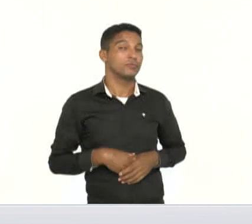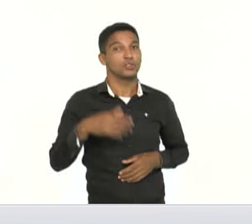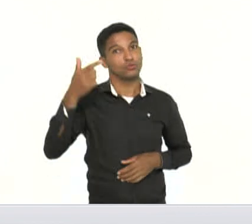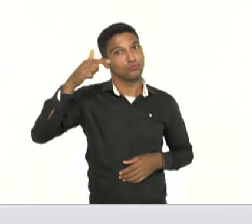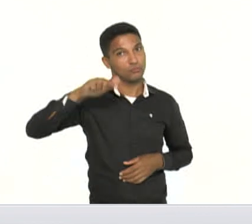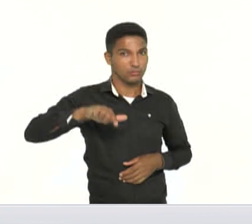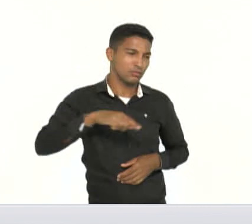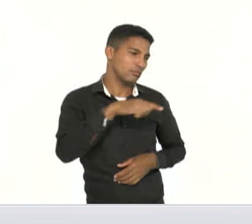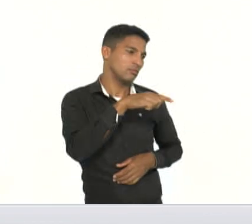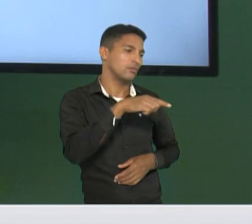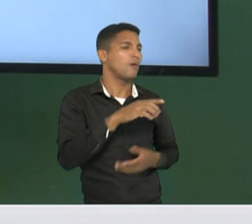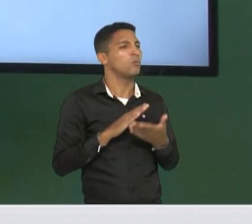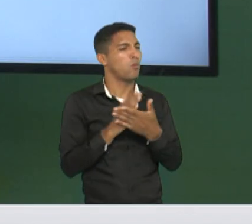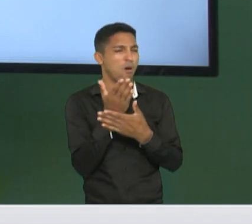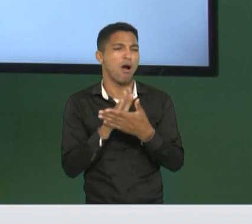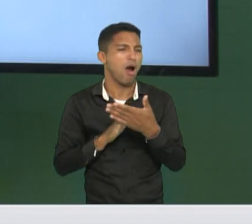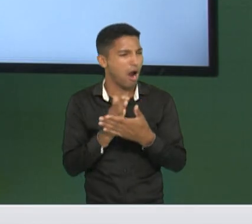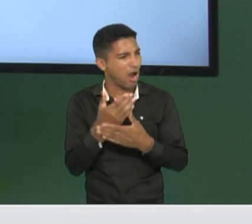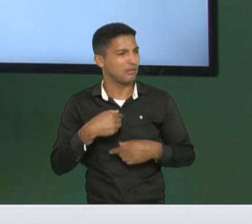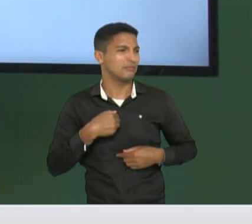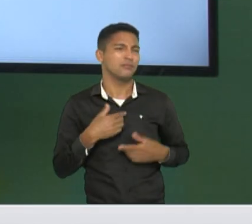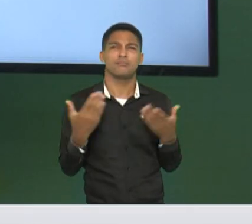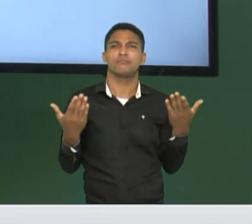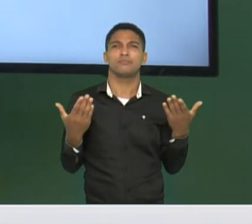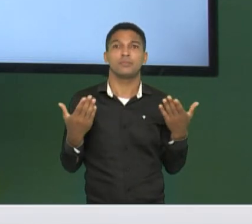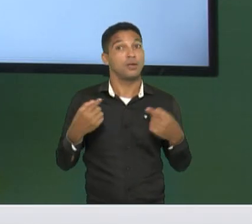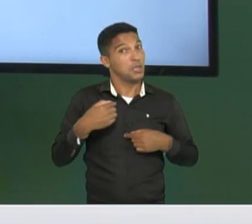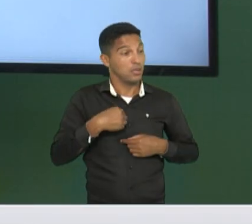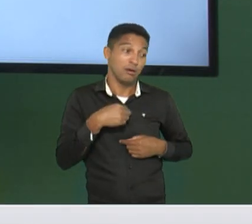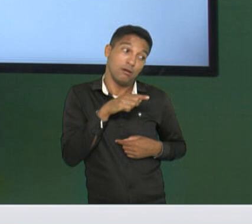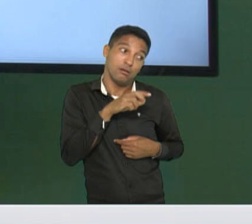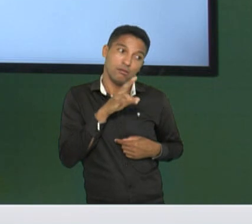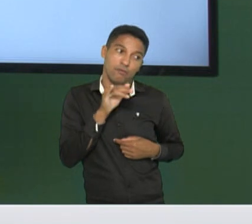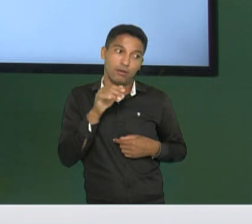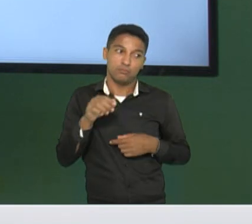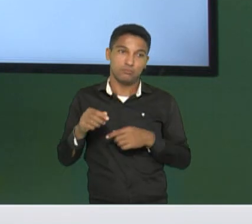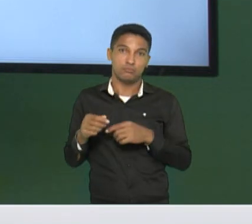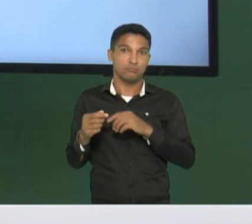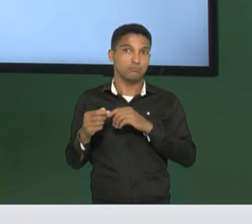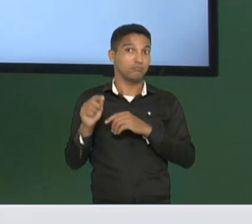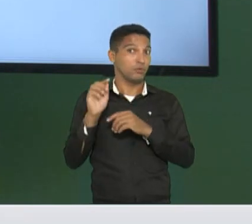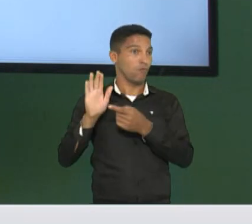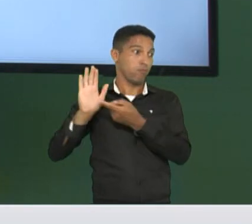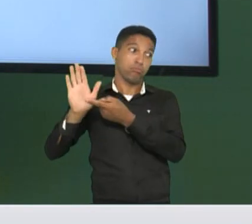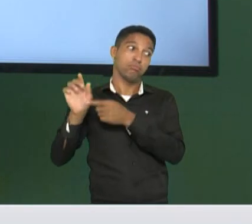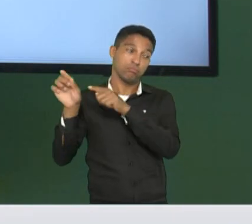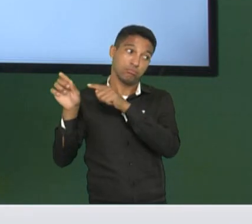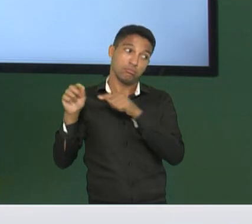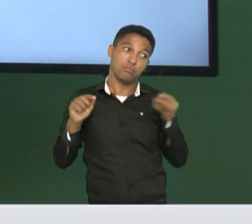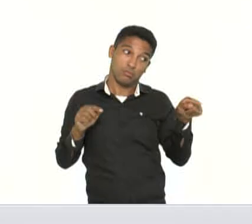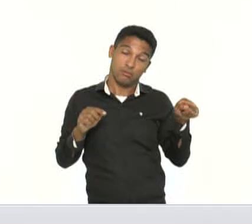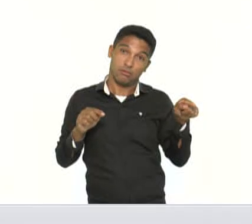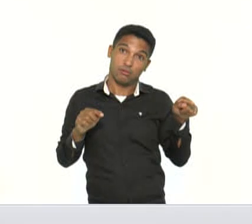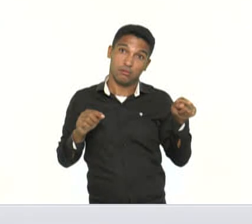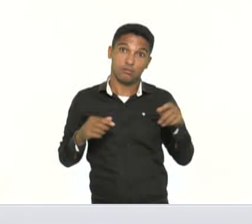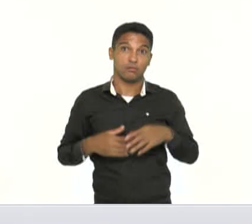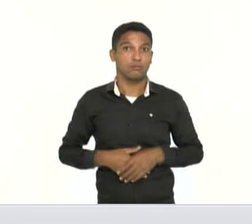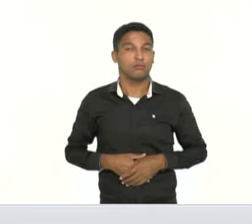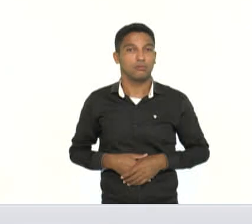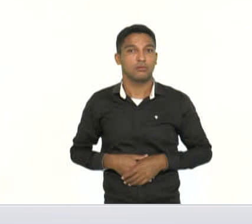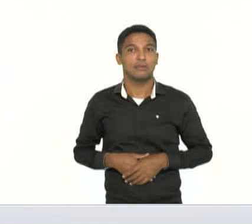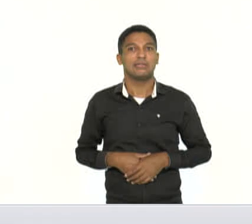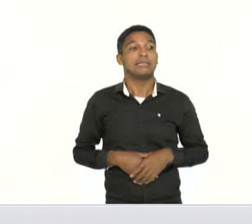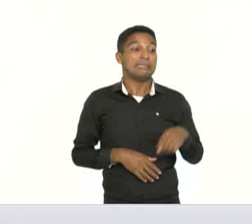vez, olha, está incomodando, eu vou ter que tomar alguma atitude. Conversa de novo. Mas se ainda